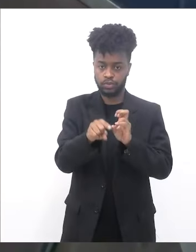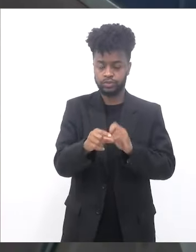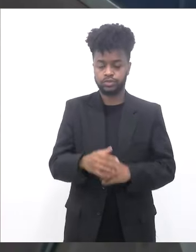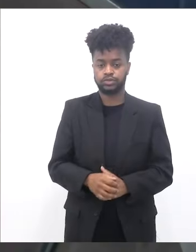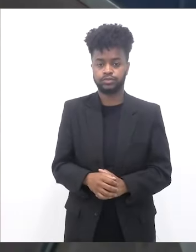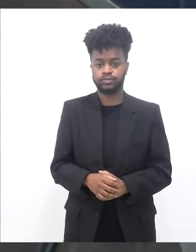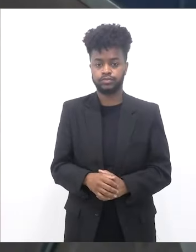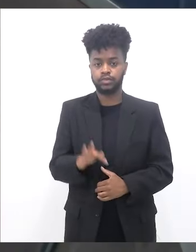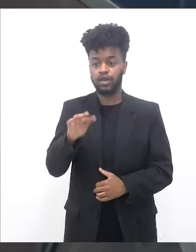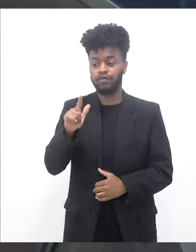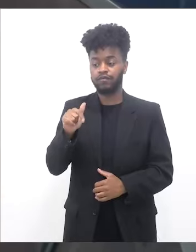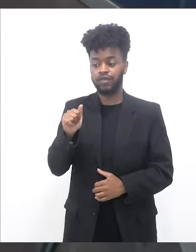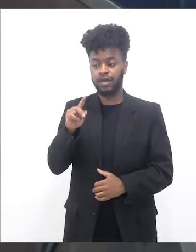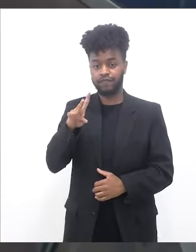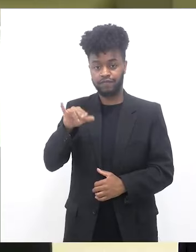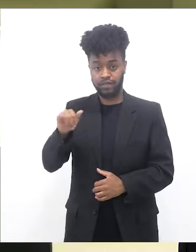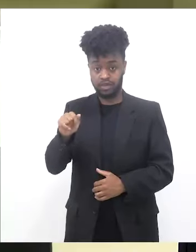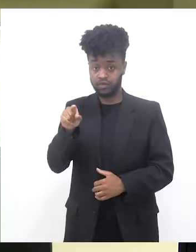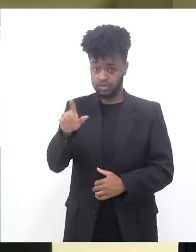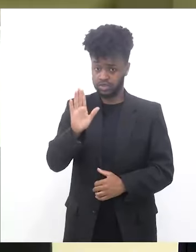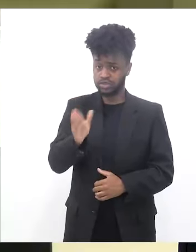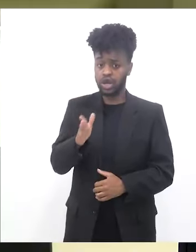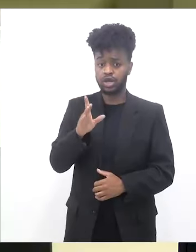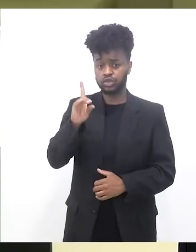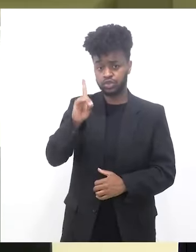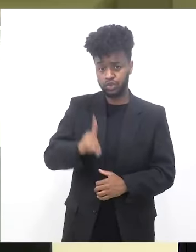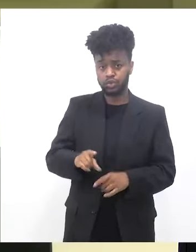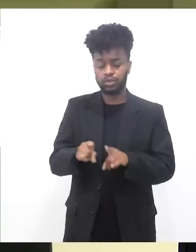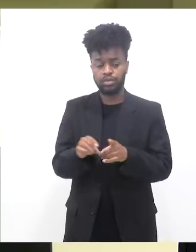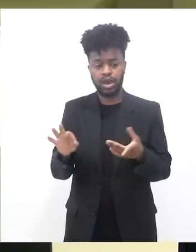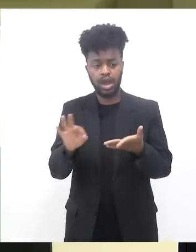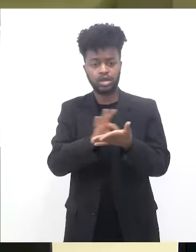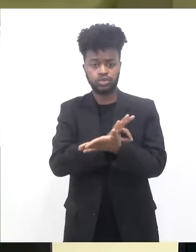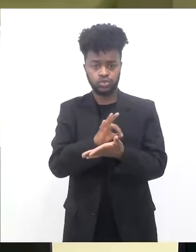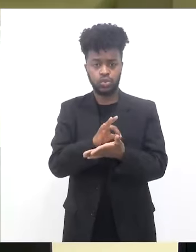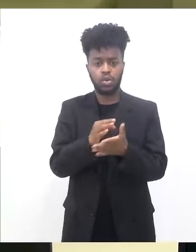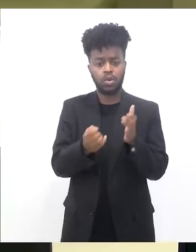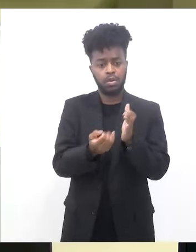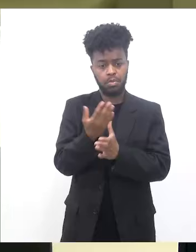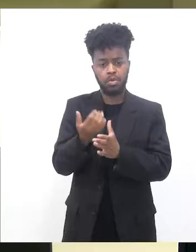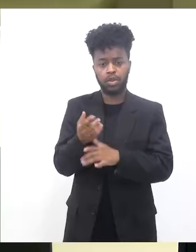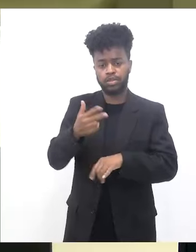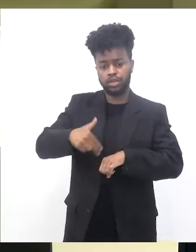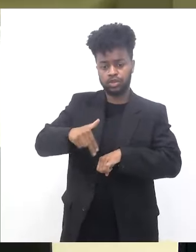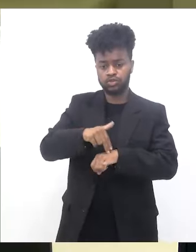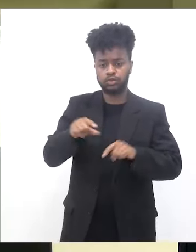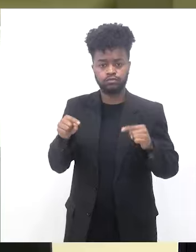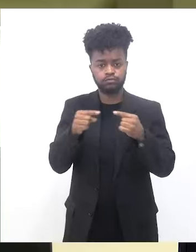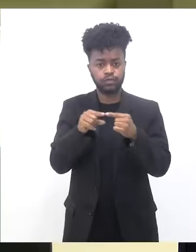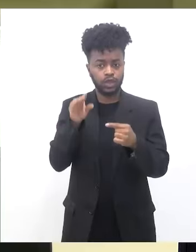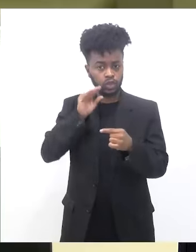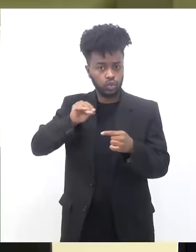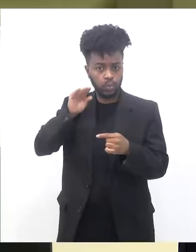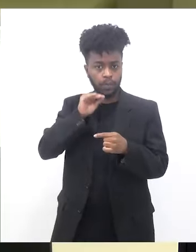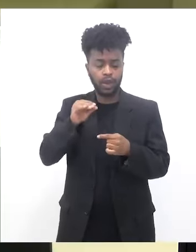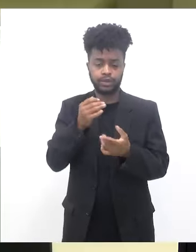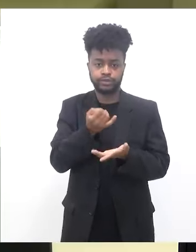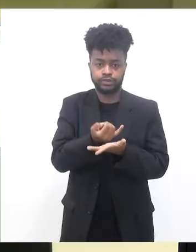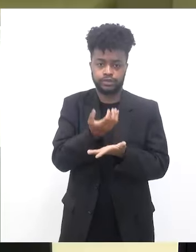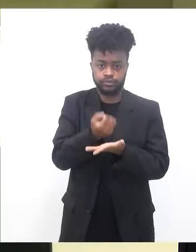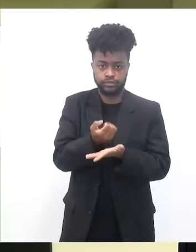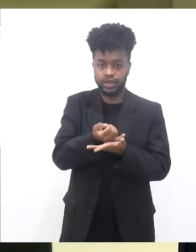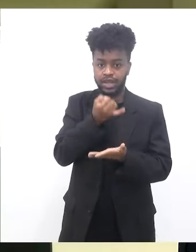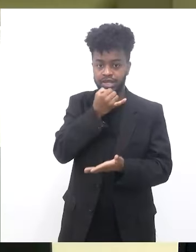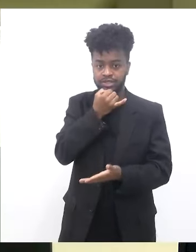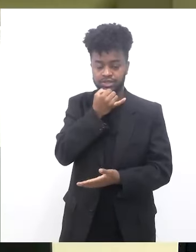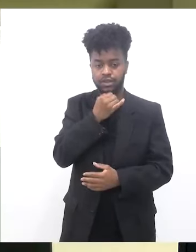formada com relação a isso. Flávia, você já foi diretora e assinou grandes produções nacionais de dublagem, como,